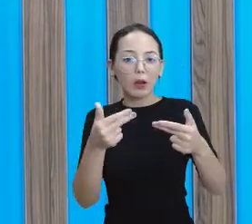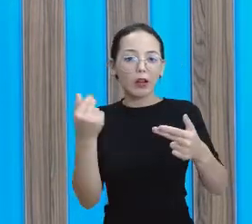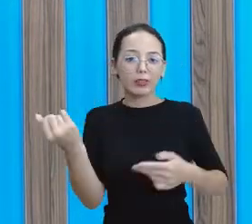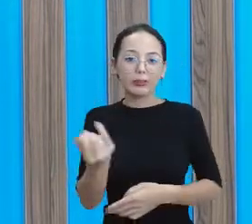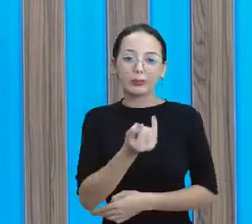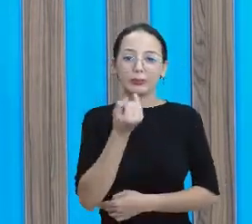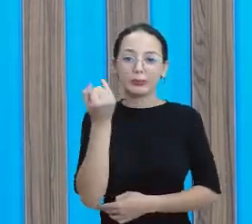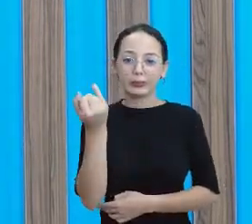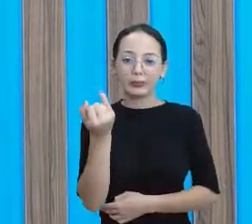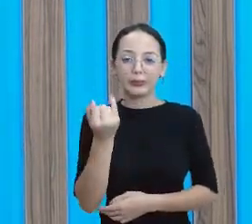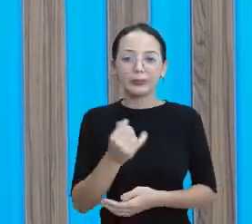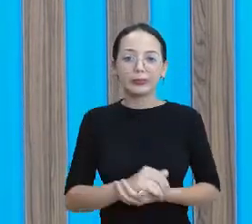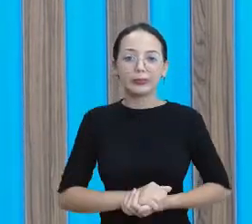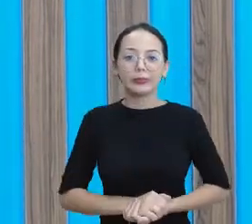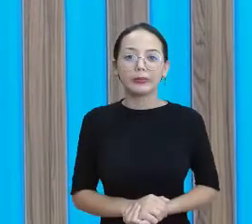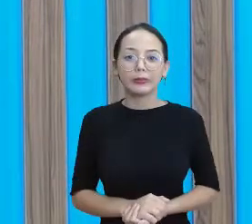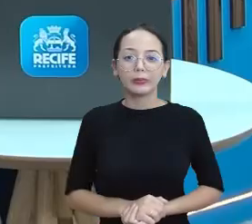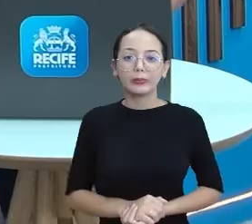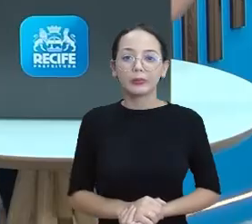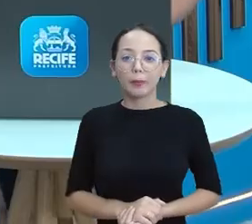indispensáveis.